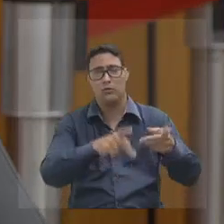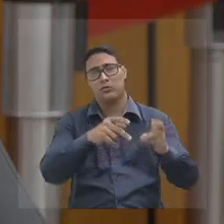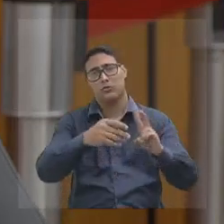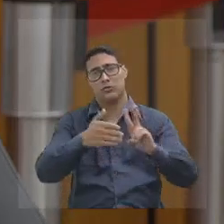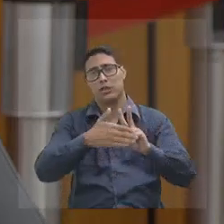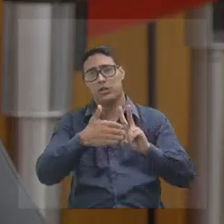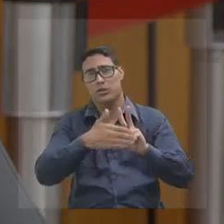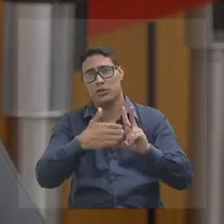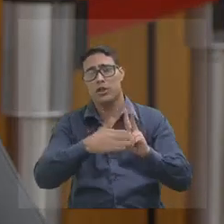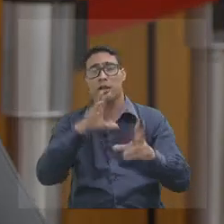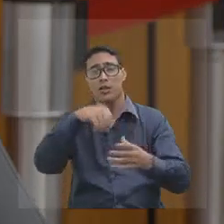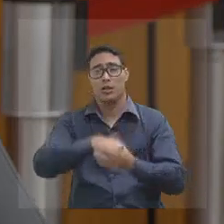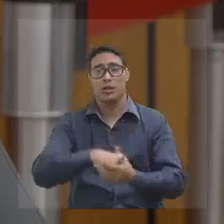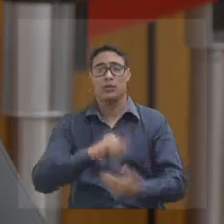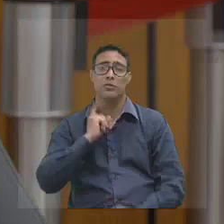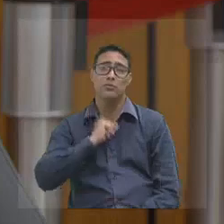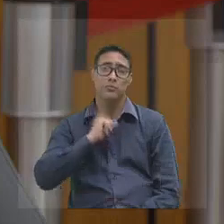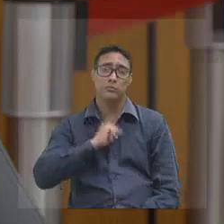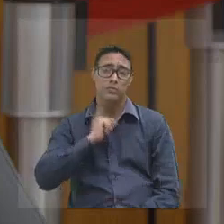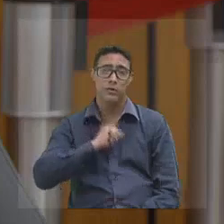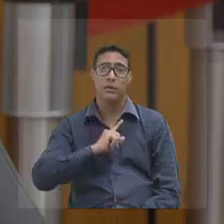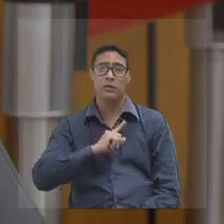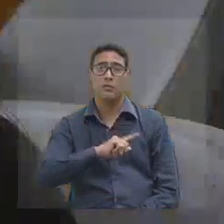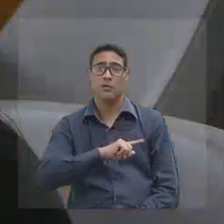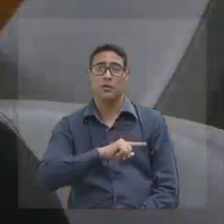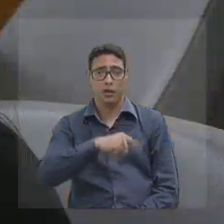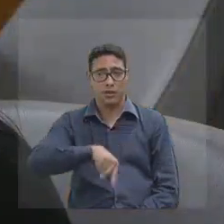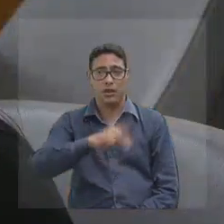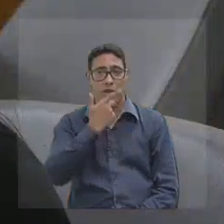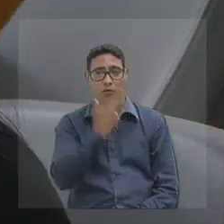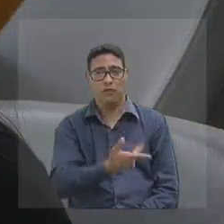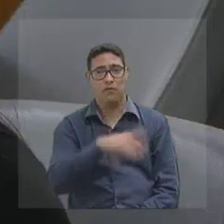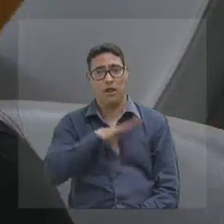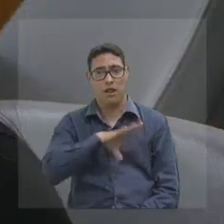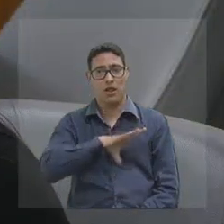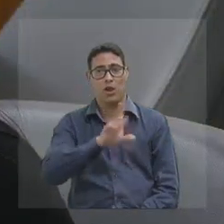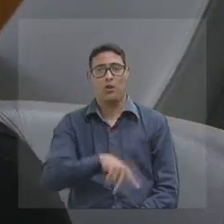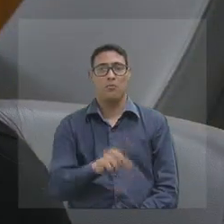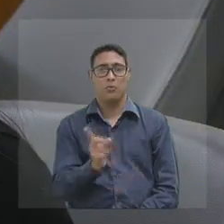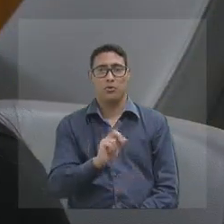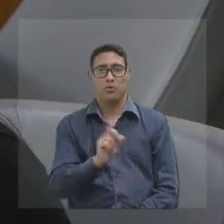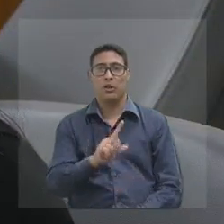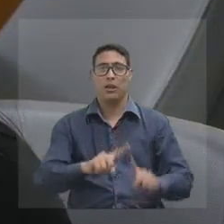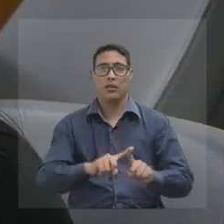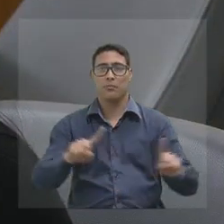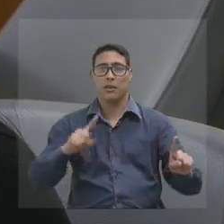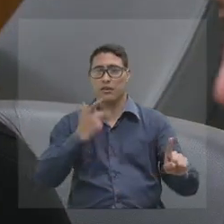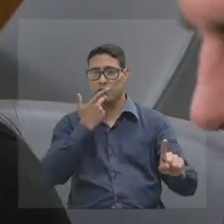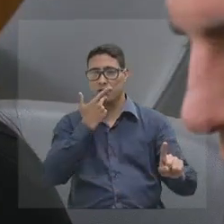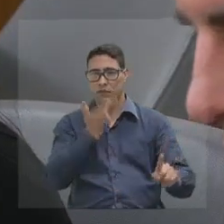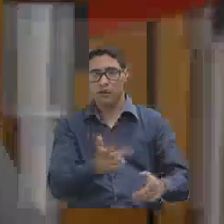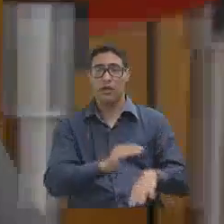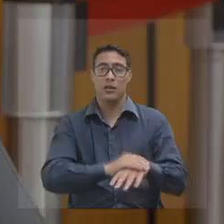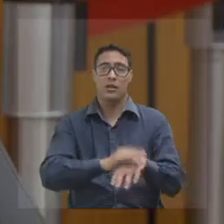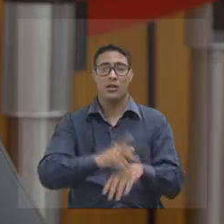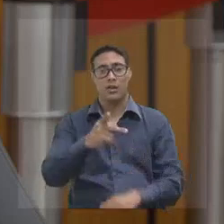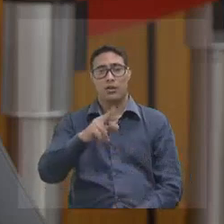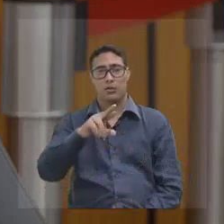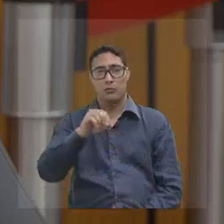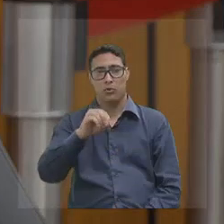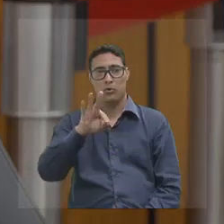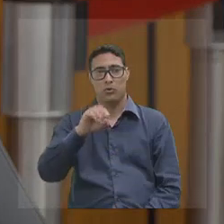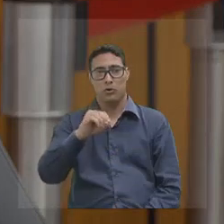indígenas no estado de Minas Gerais que ainda não falam português então é por isso que a gente fala de especificidade E que esse protocolo venha da